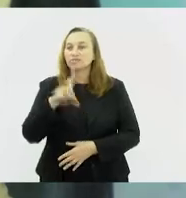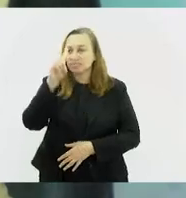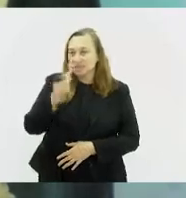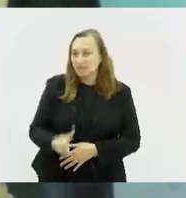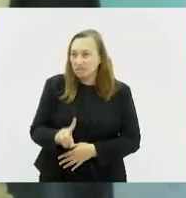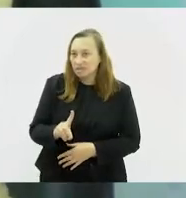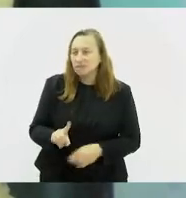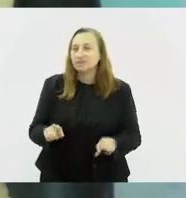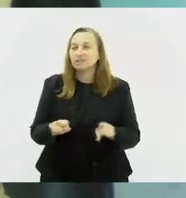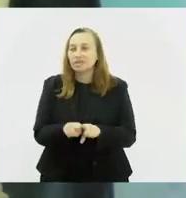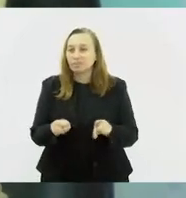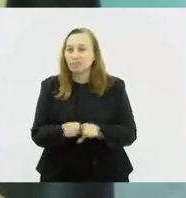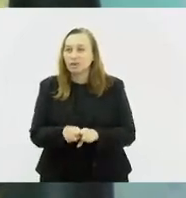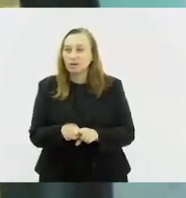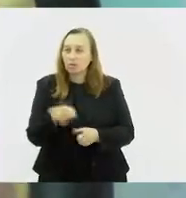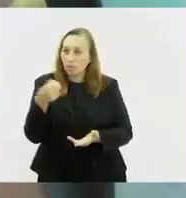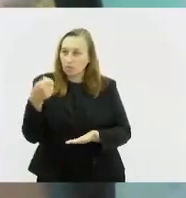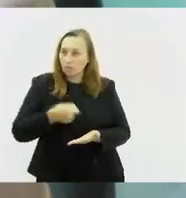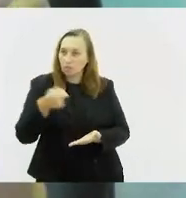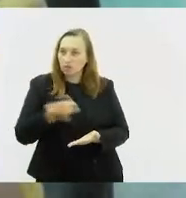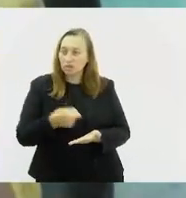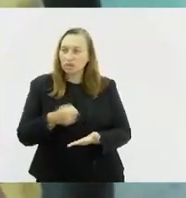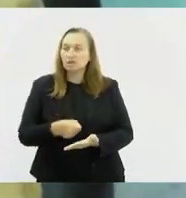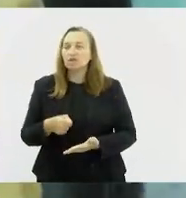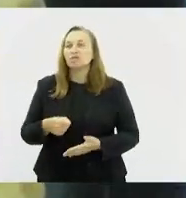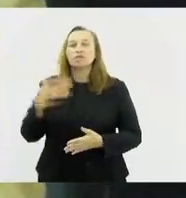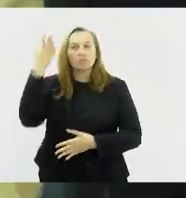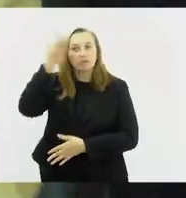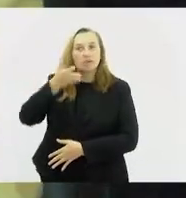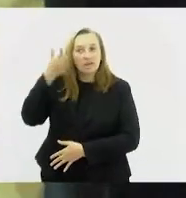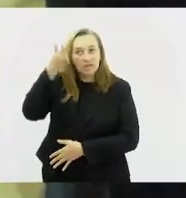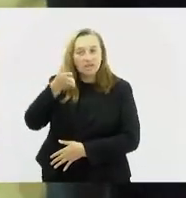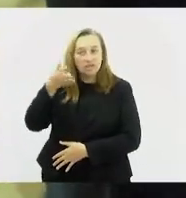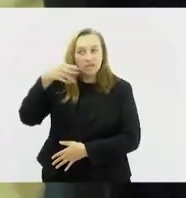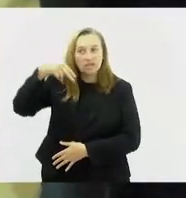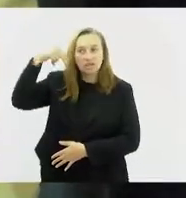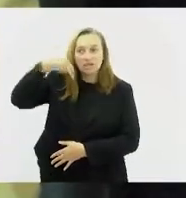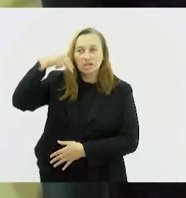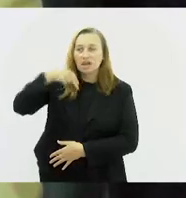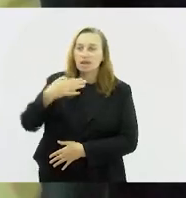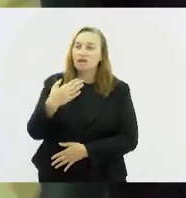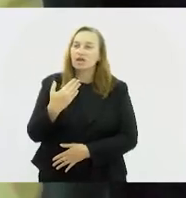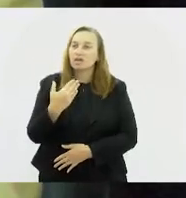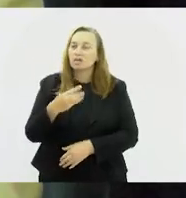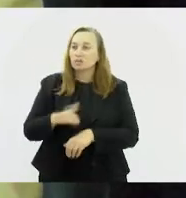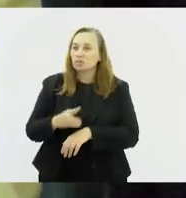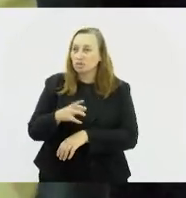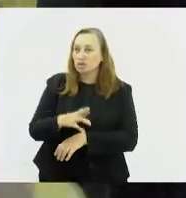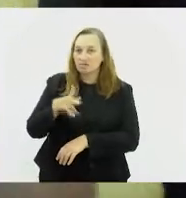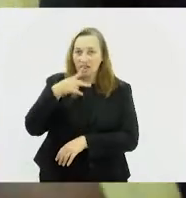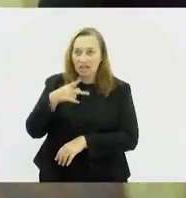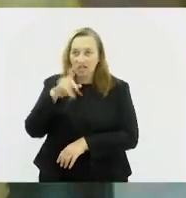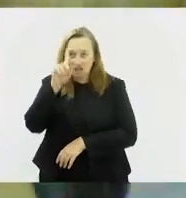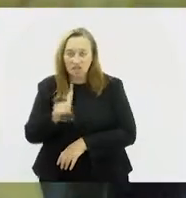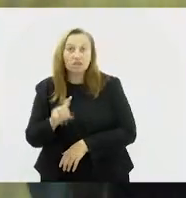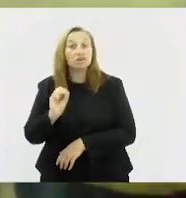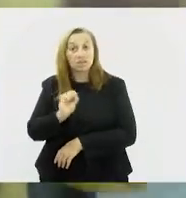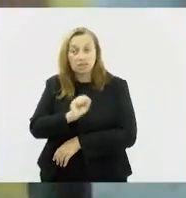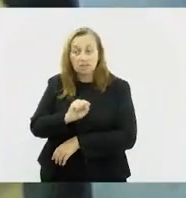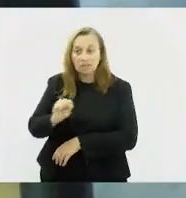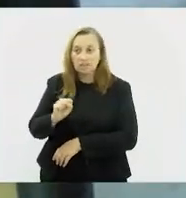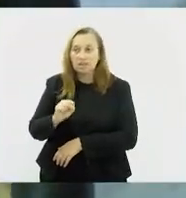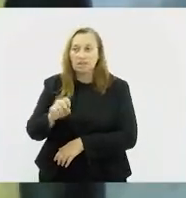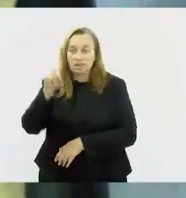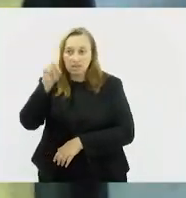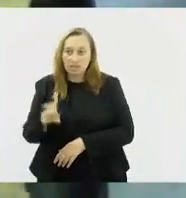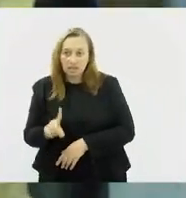temos deveres. Eu fui dar uma palestra lá em Natal, eles me pediam, doutora, vai falar sobre direitos. Pois não, cheguei lá, direitos